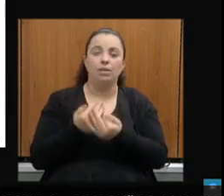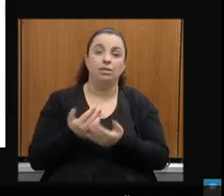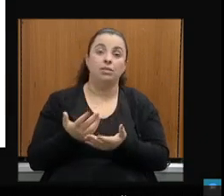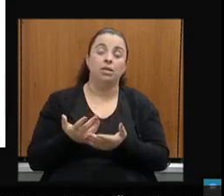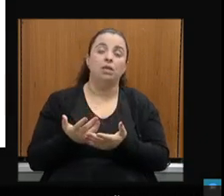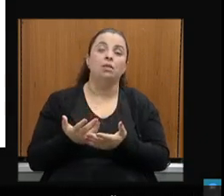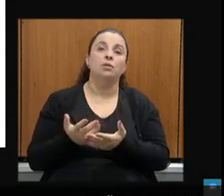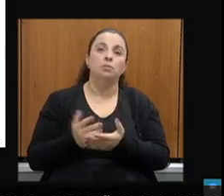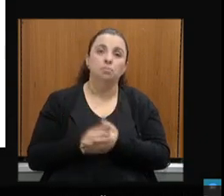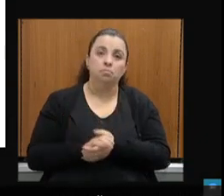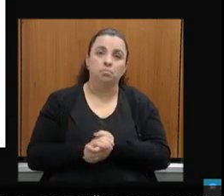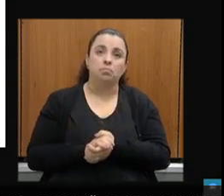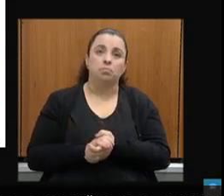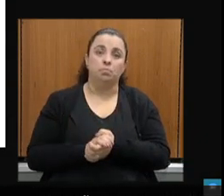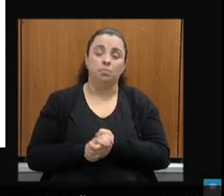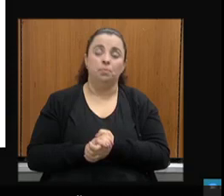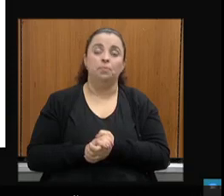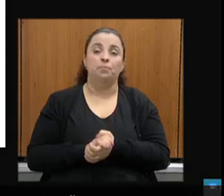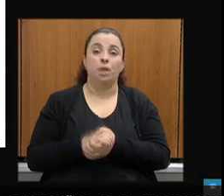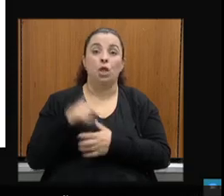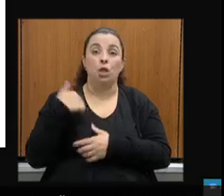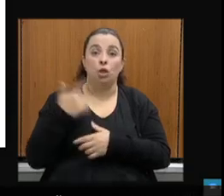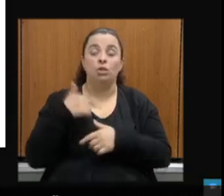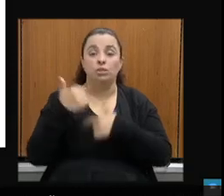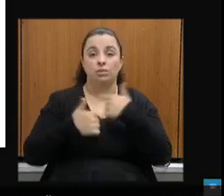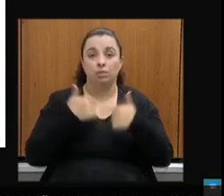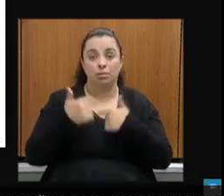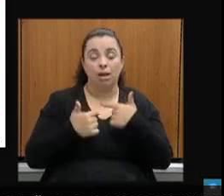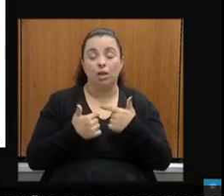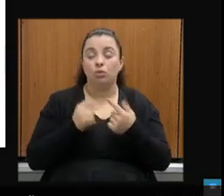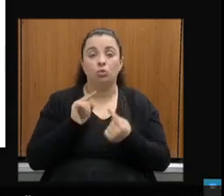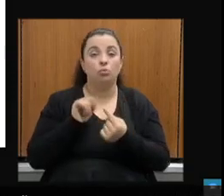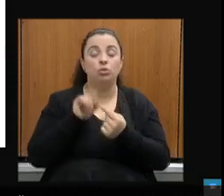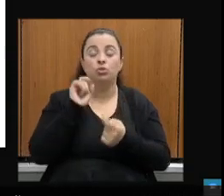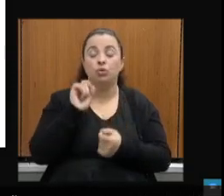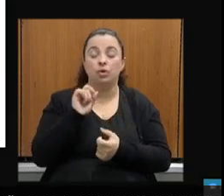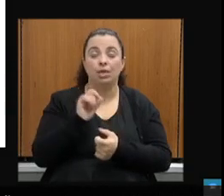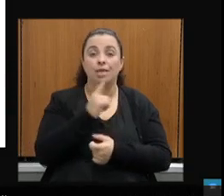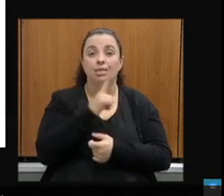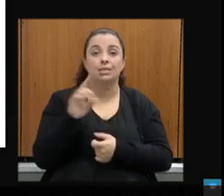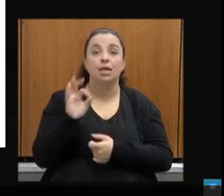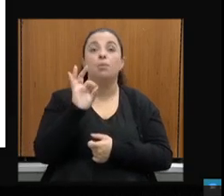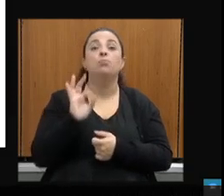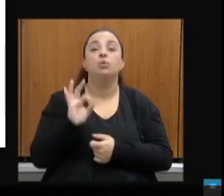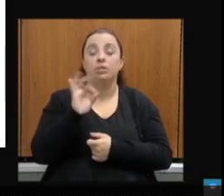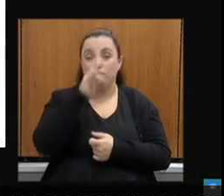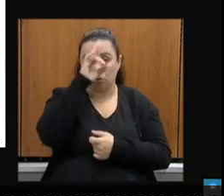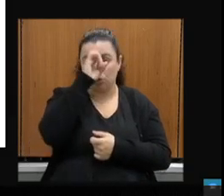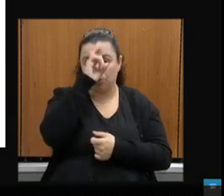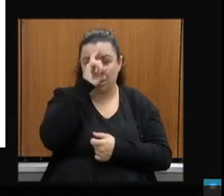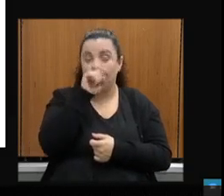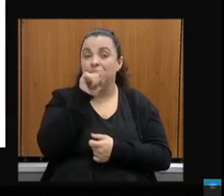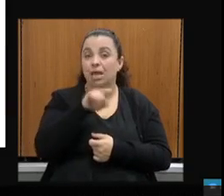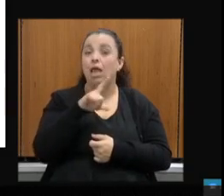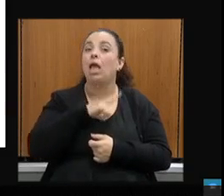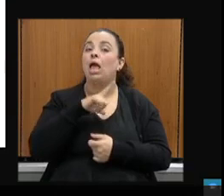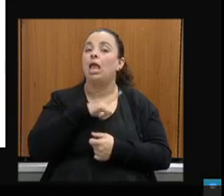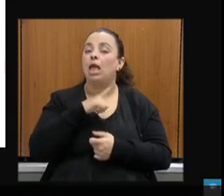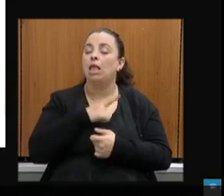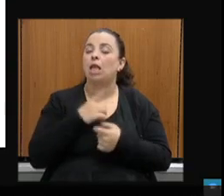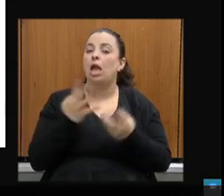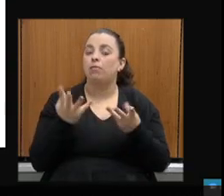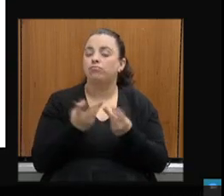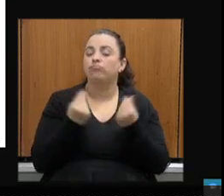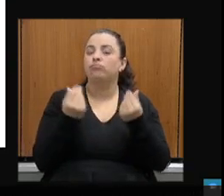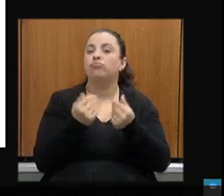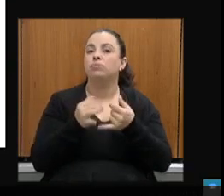critério né Nós estamos trabalhando no sentido de conseguir 100 porcento dos hospitais passem pelo programa de eficiência energética